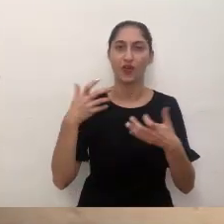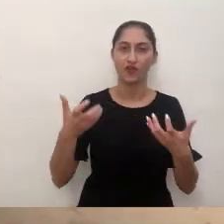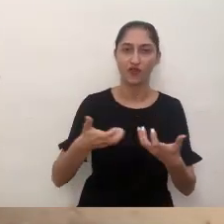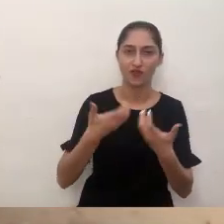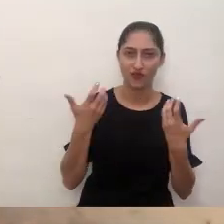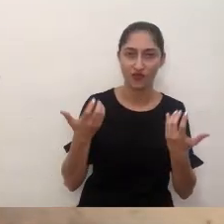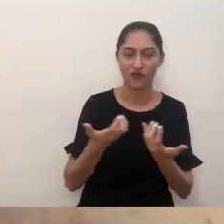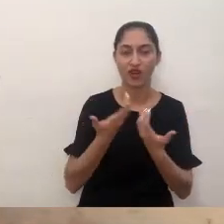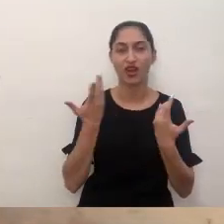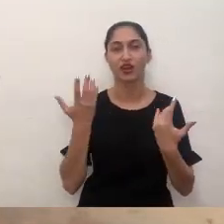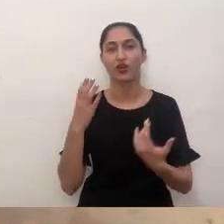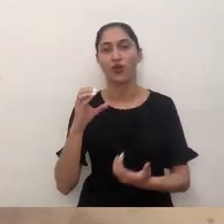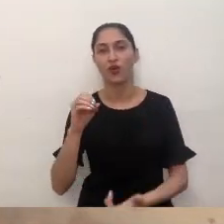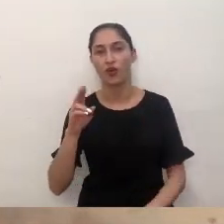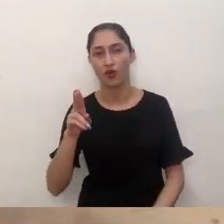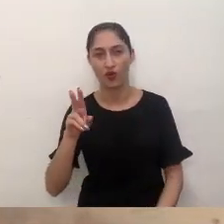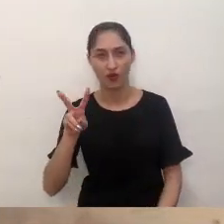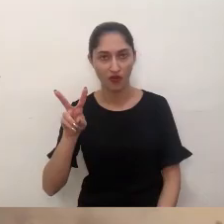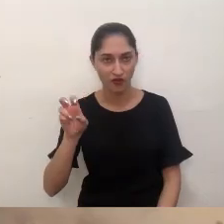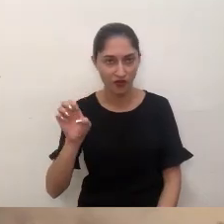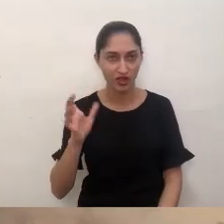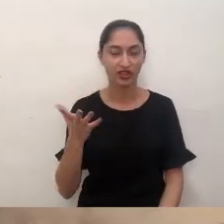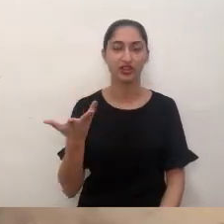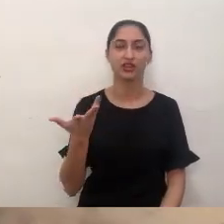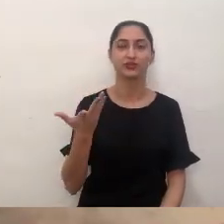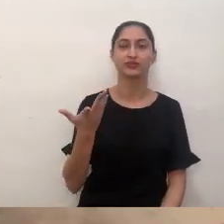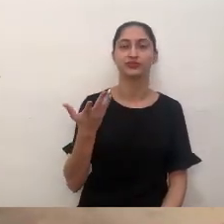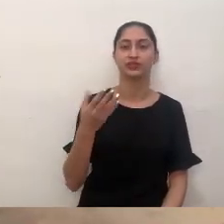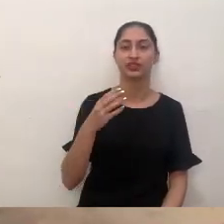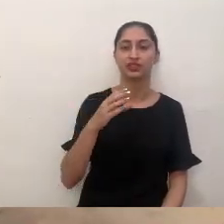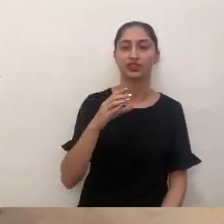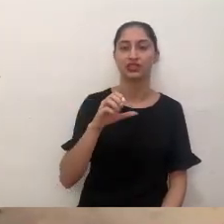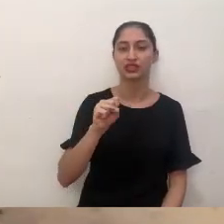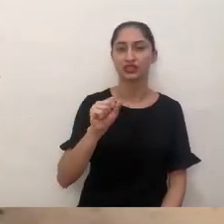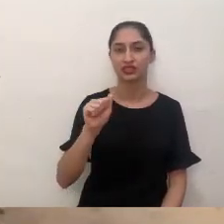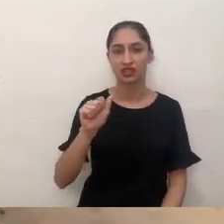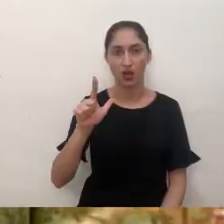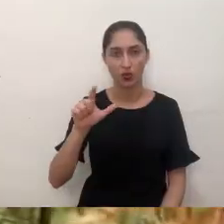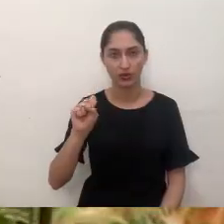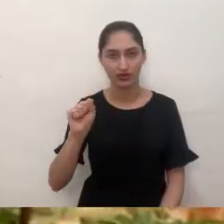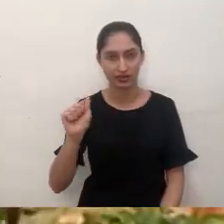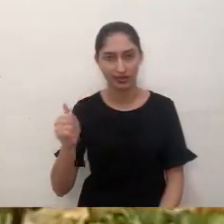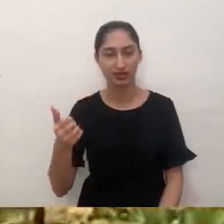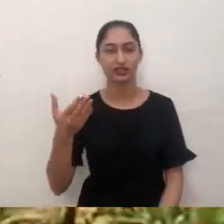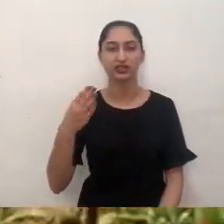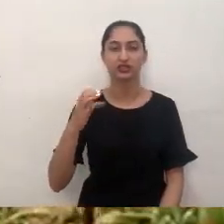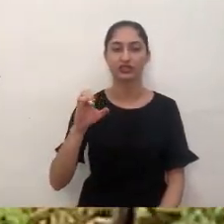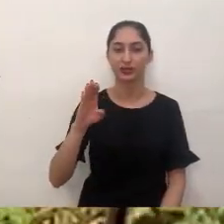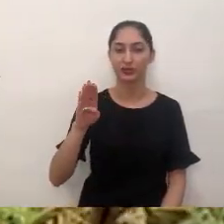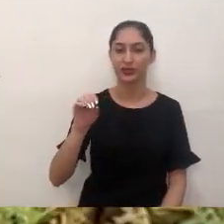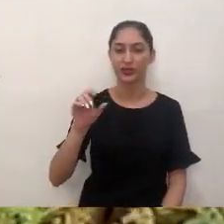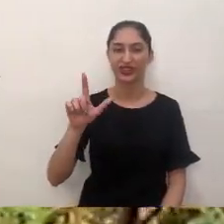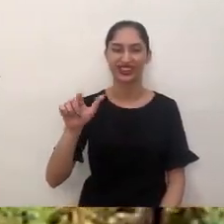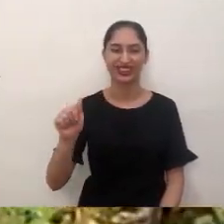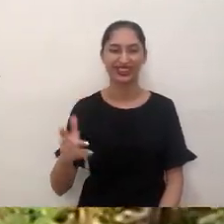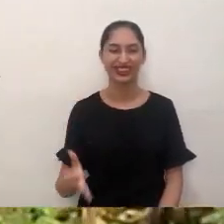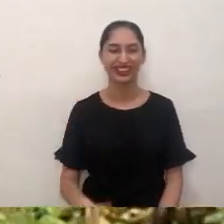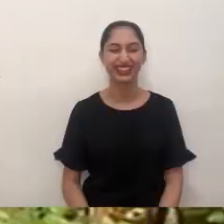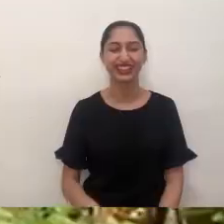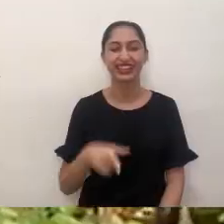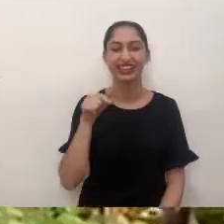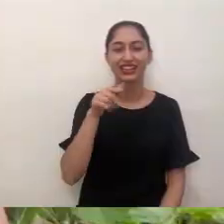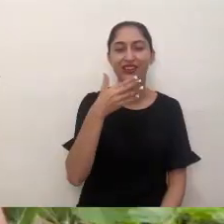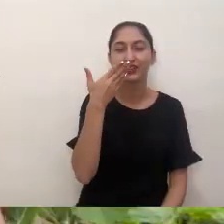couve, repolho, tomate, cheiro verde, né? A salsinha, a cebolinha. Olha que lindeza. Ele é